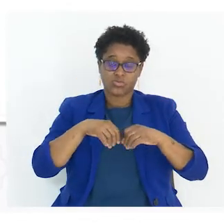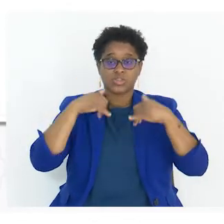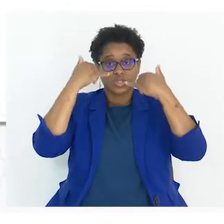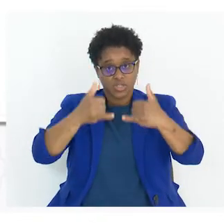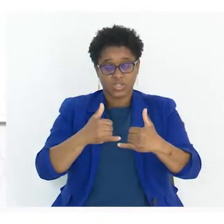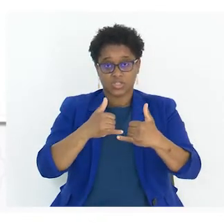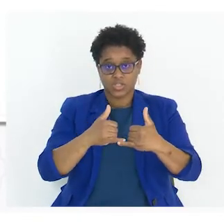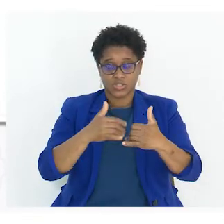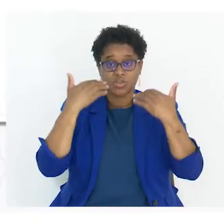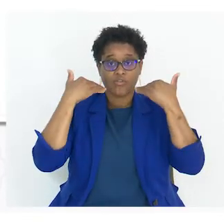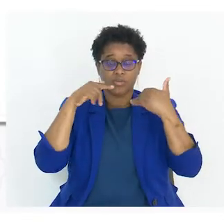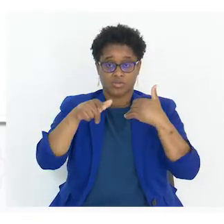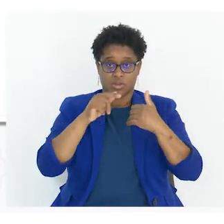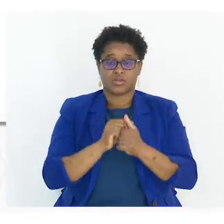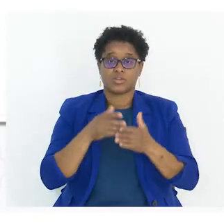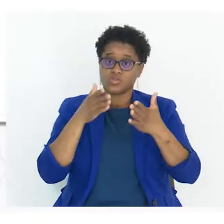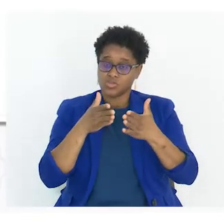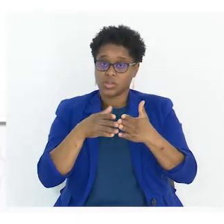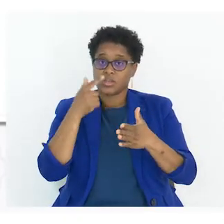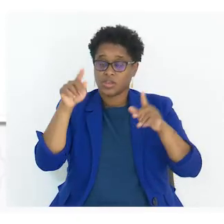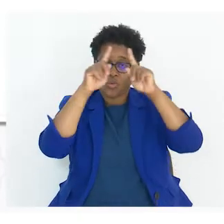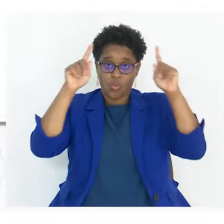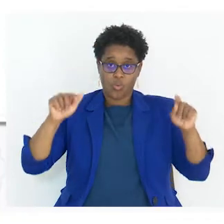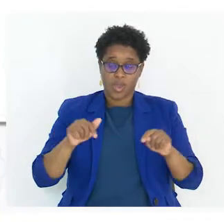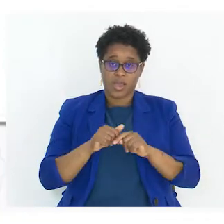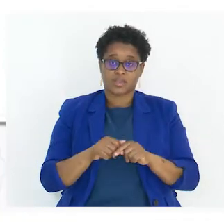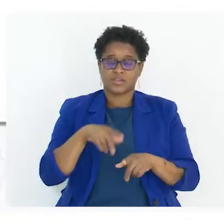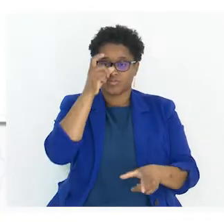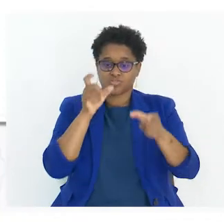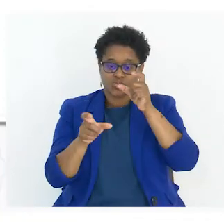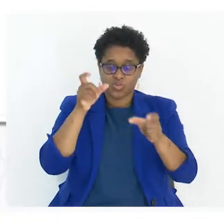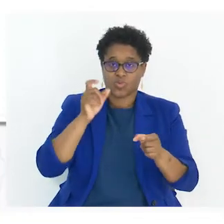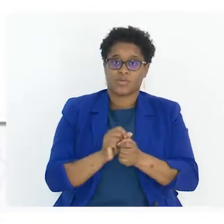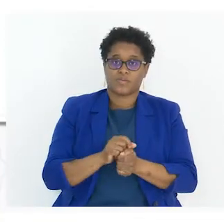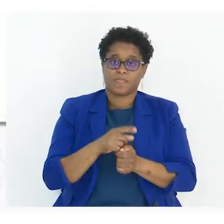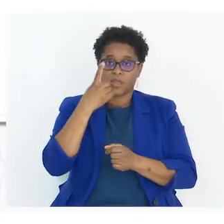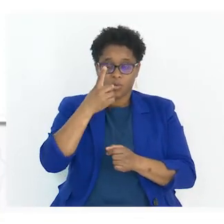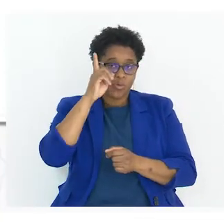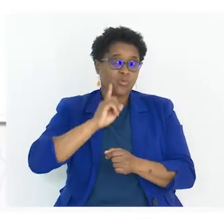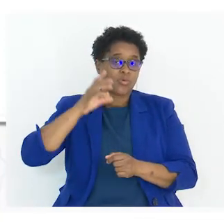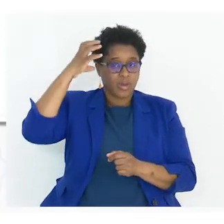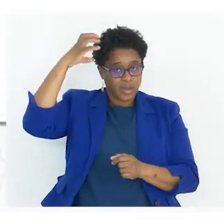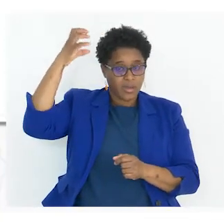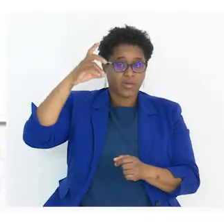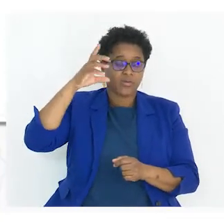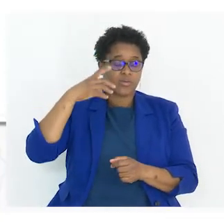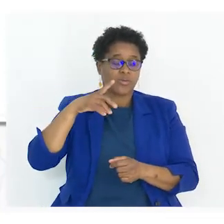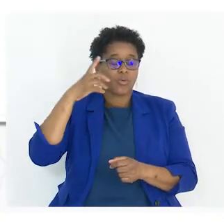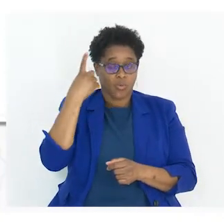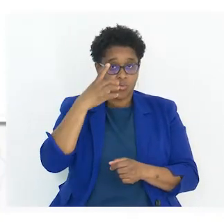Temos aqui as orientações, vamos ver. Temos o quadro, não é? Personagens, um rei e as suas 2